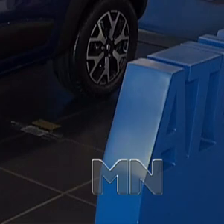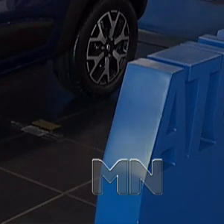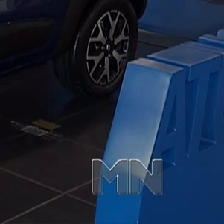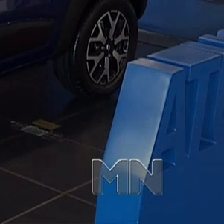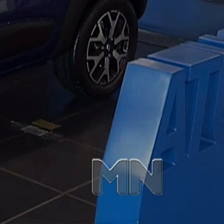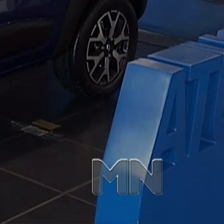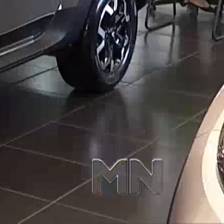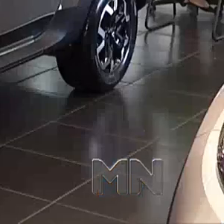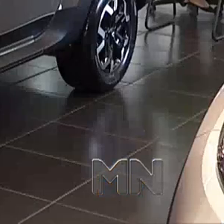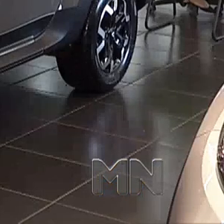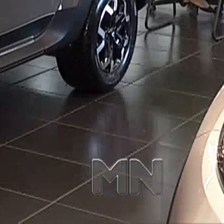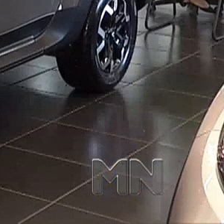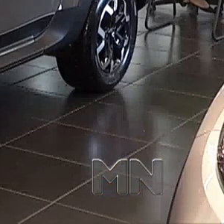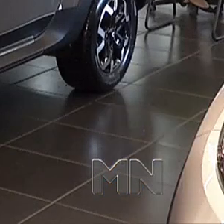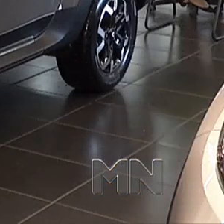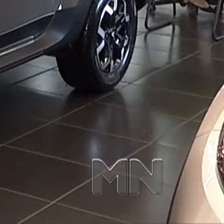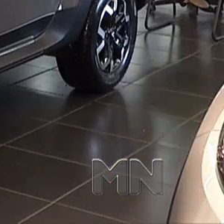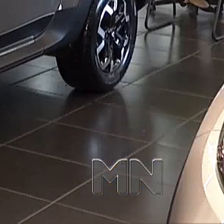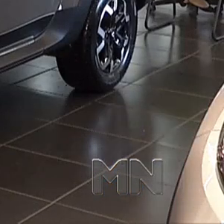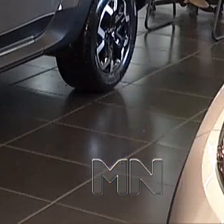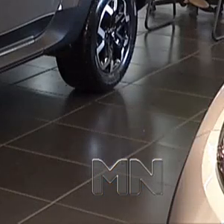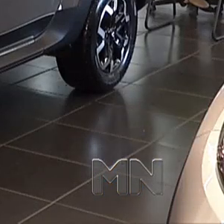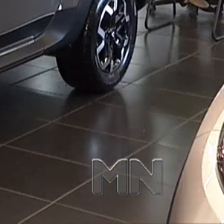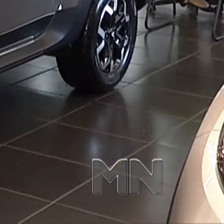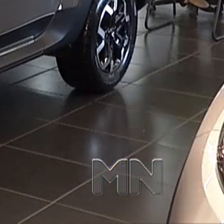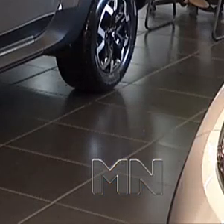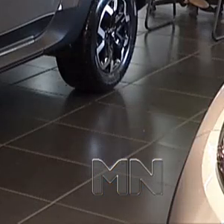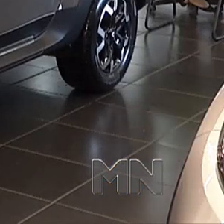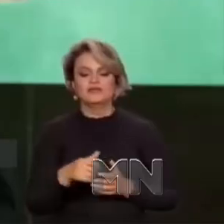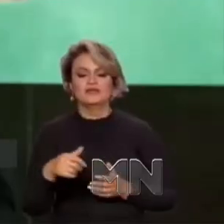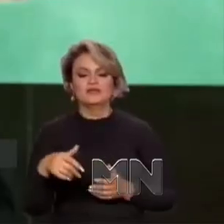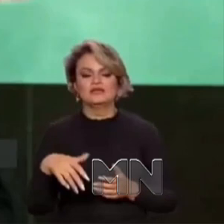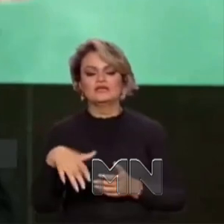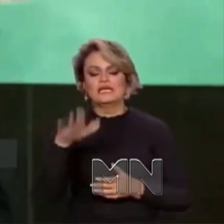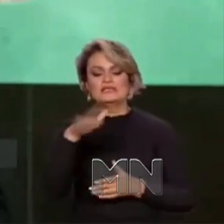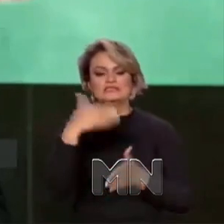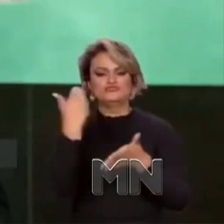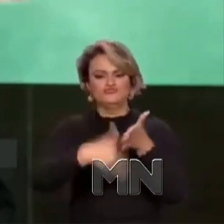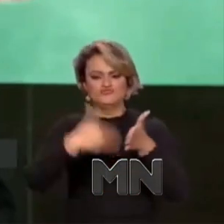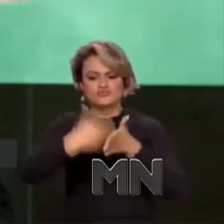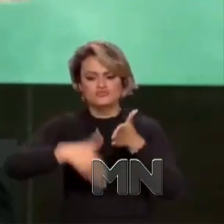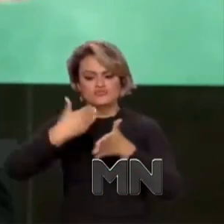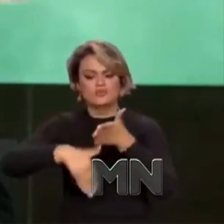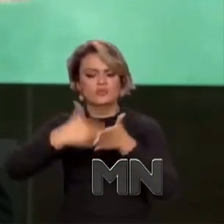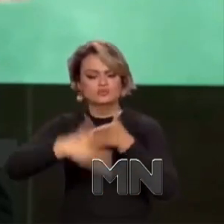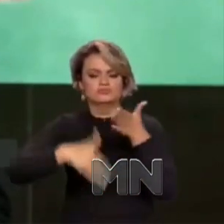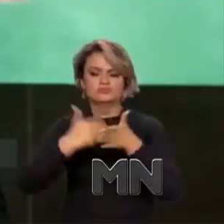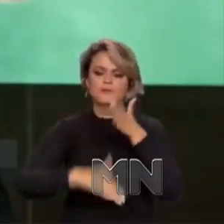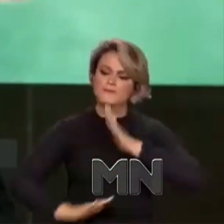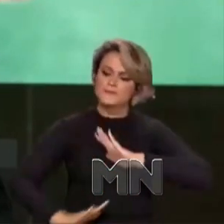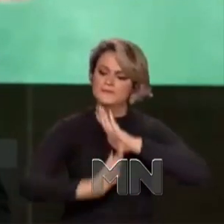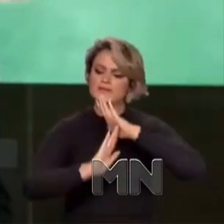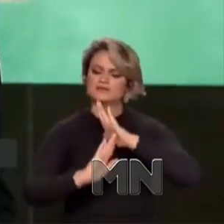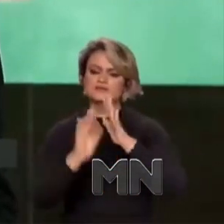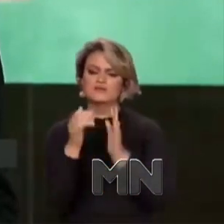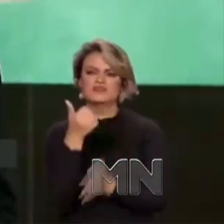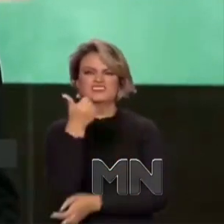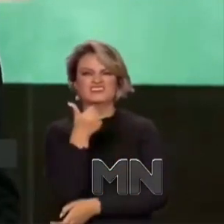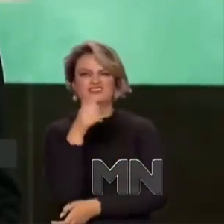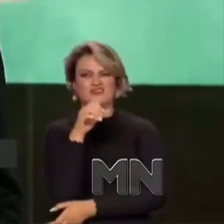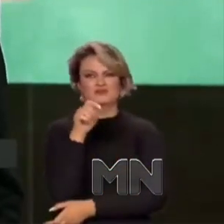10,96%. A intenção é diminuir o preço dos veículos mais baratos. O desconto máximo seria